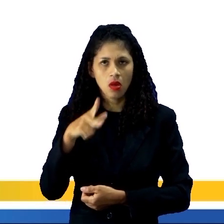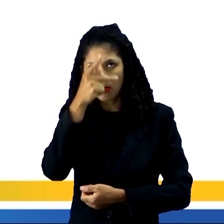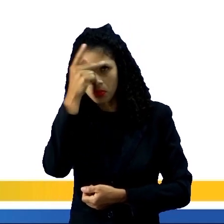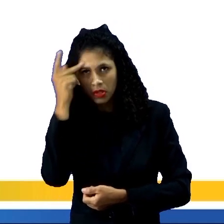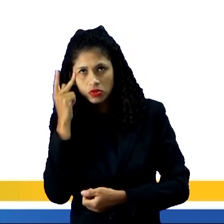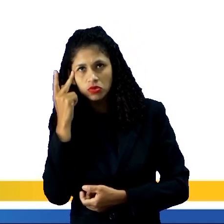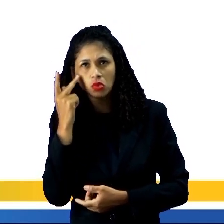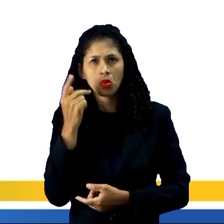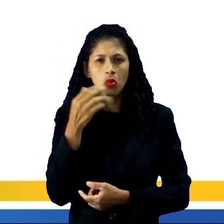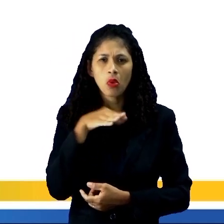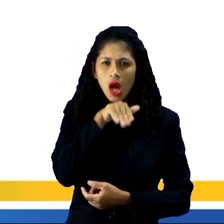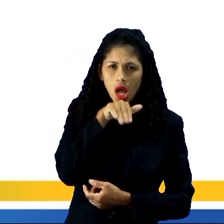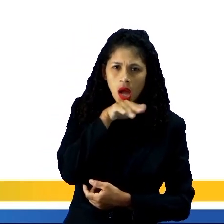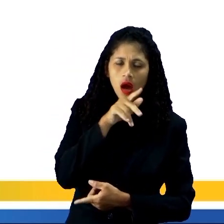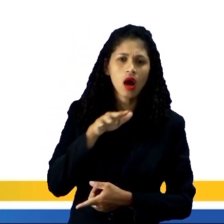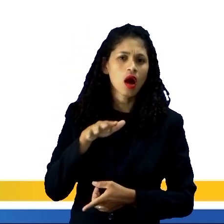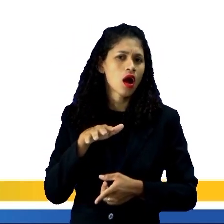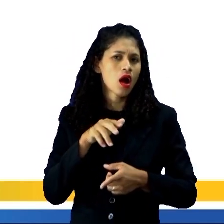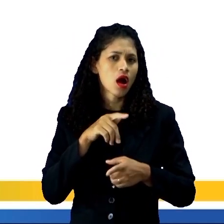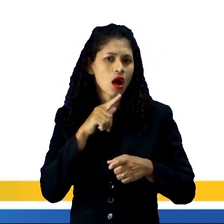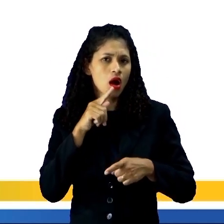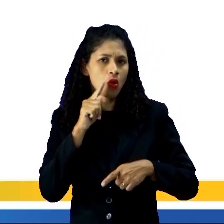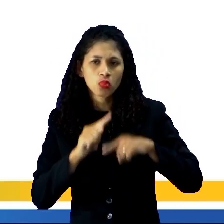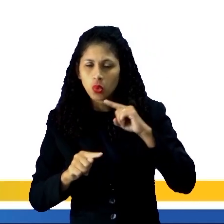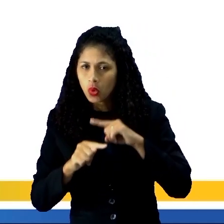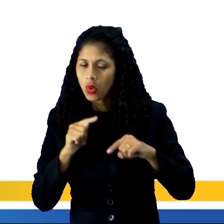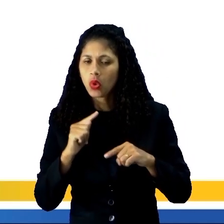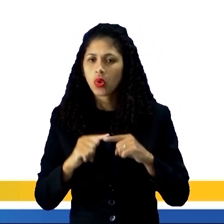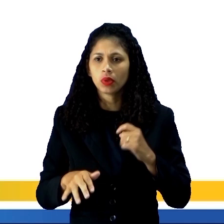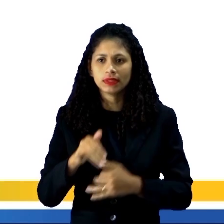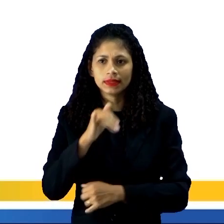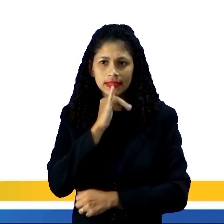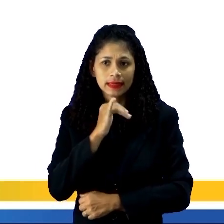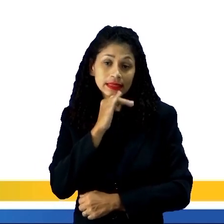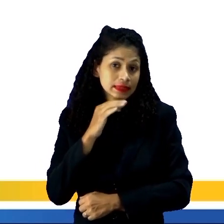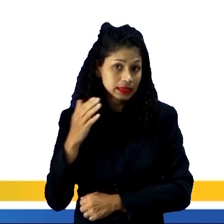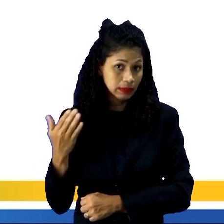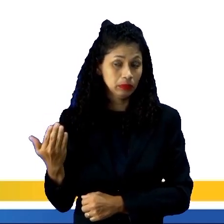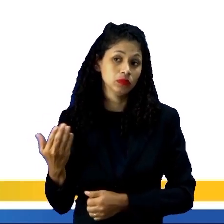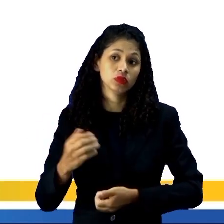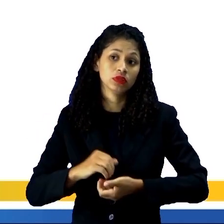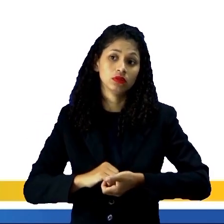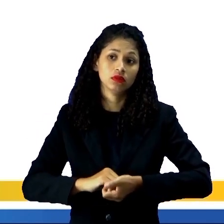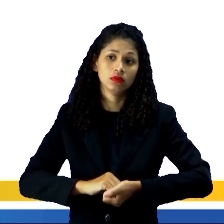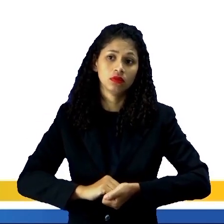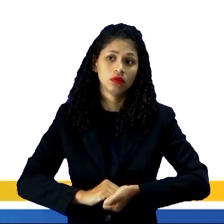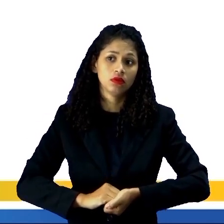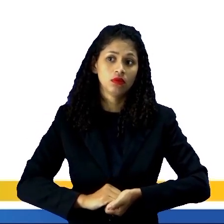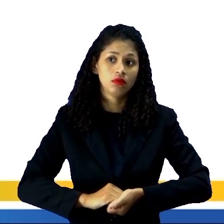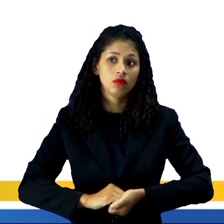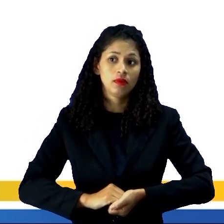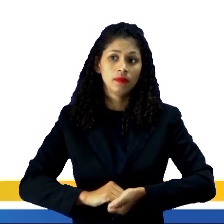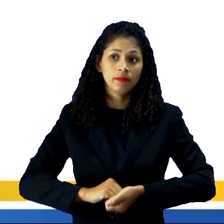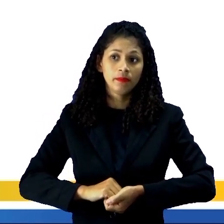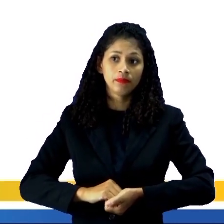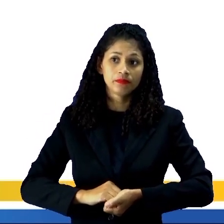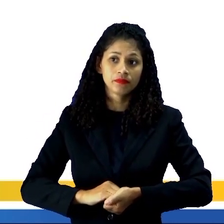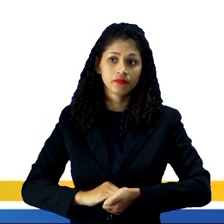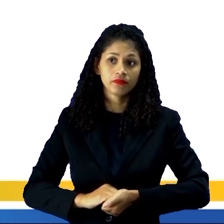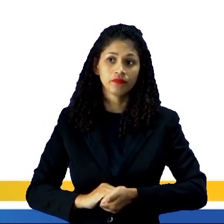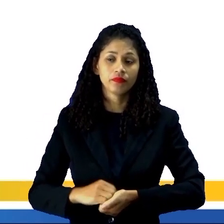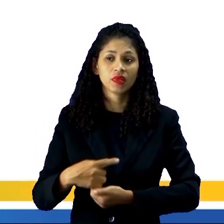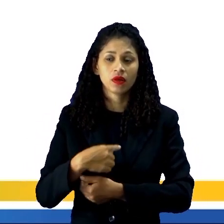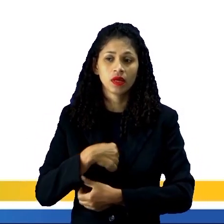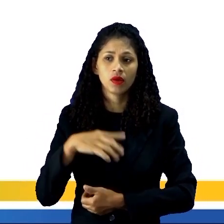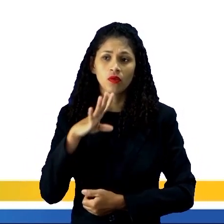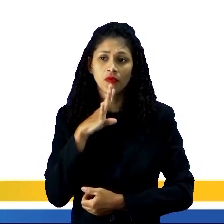pessoas e coisas. Por exemplo, I know the singers and the songs that she mentioned.